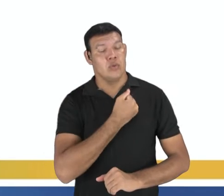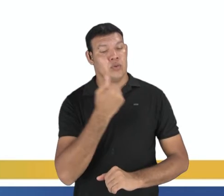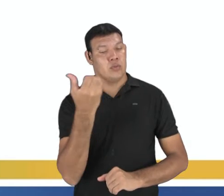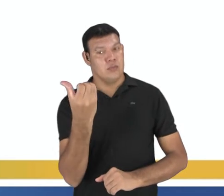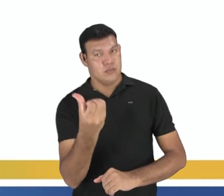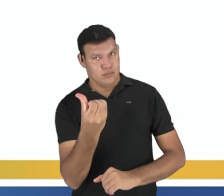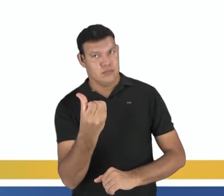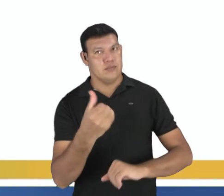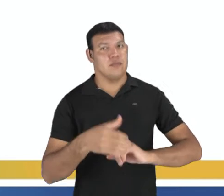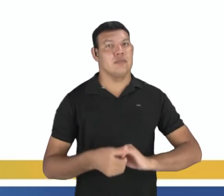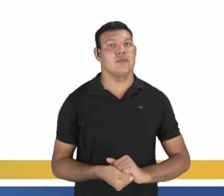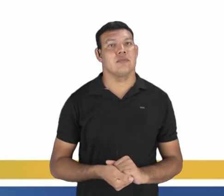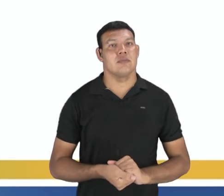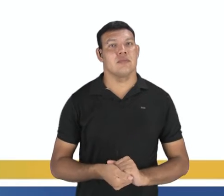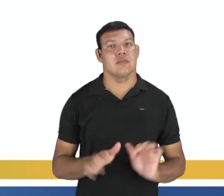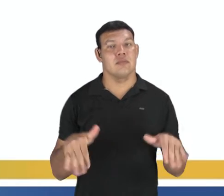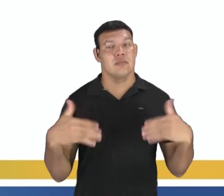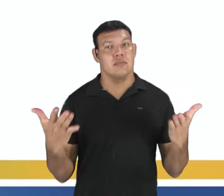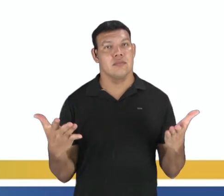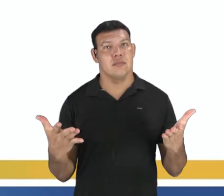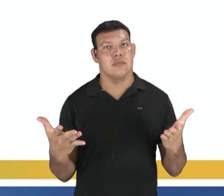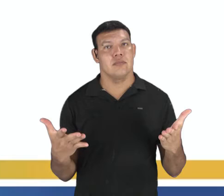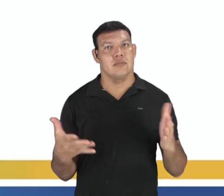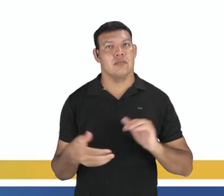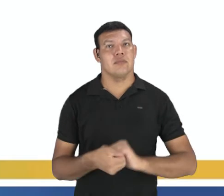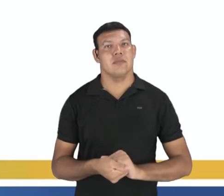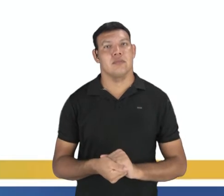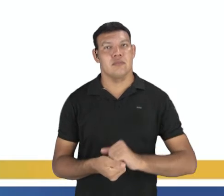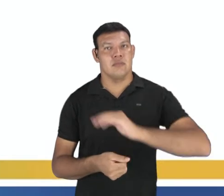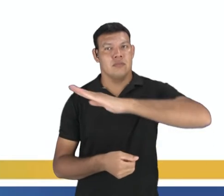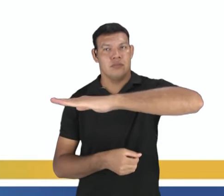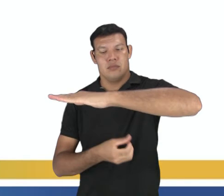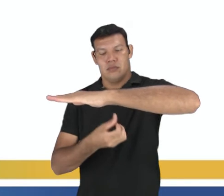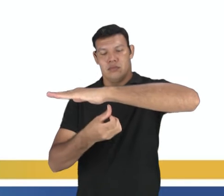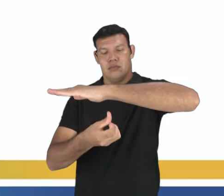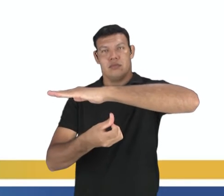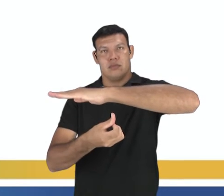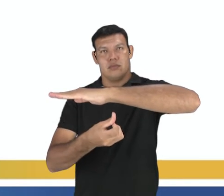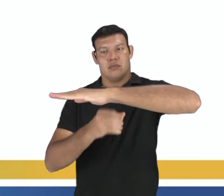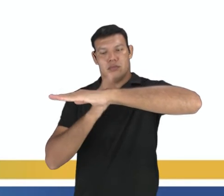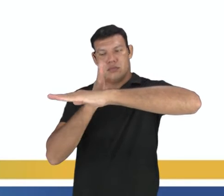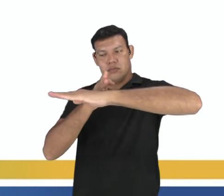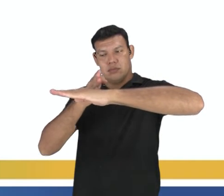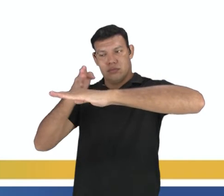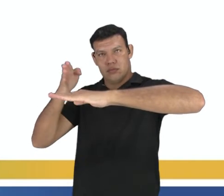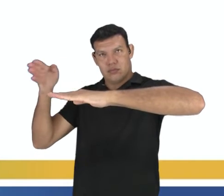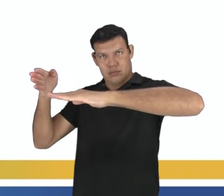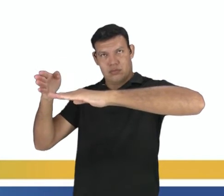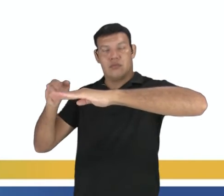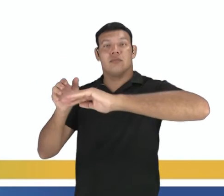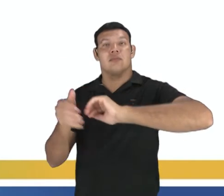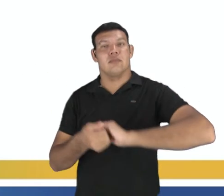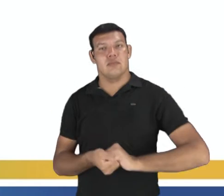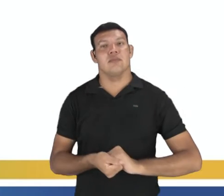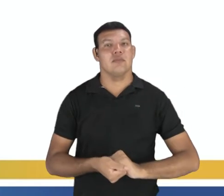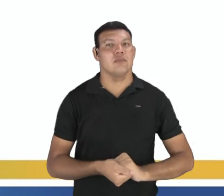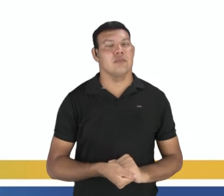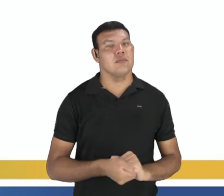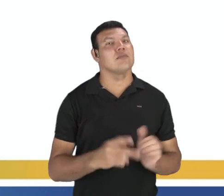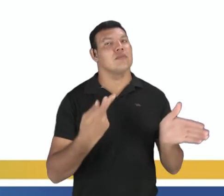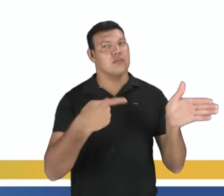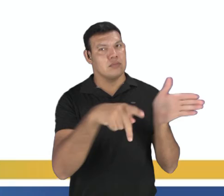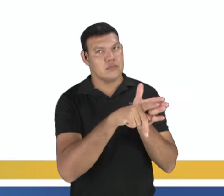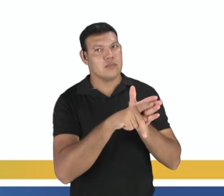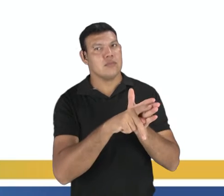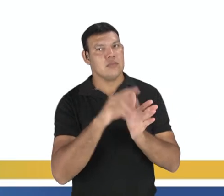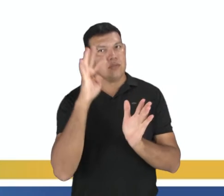6. Ou seja, toda essa linha trastejada na reta, ela faz parte